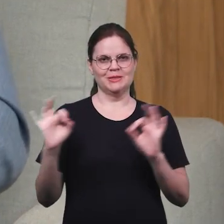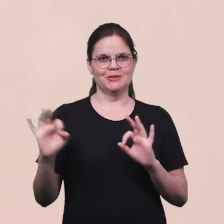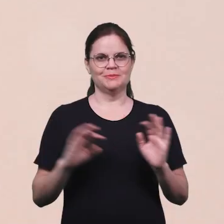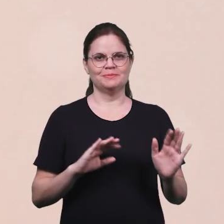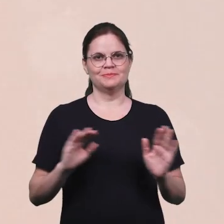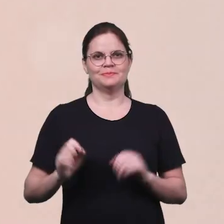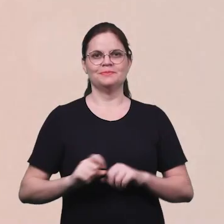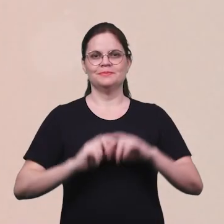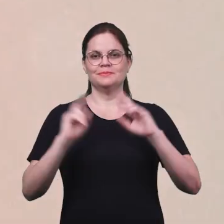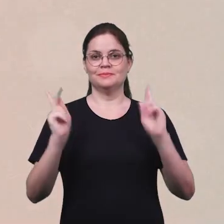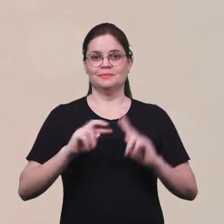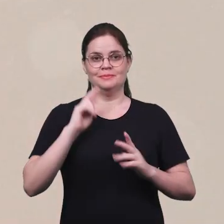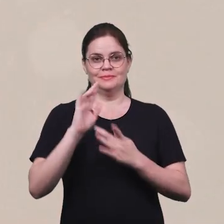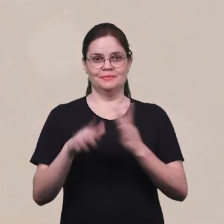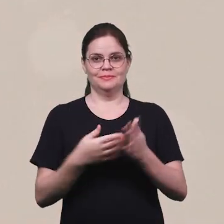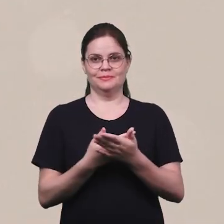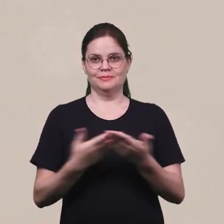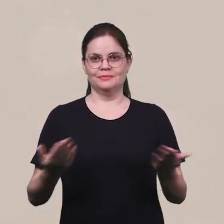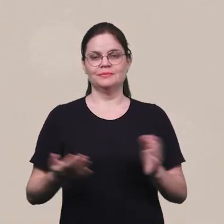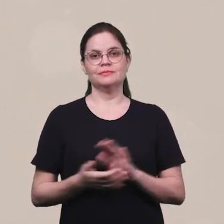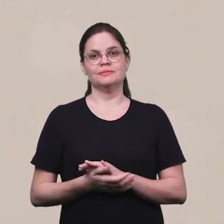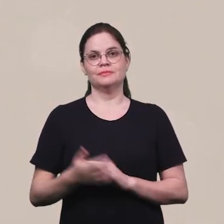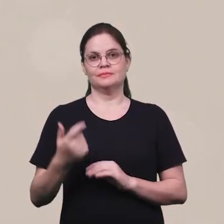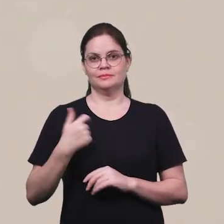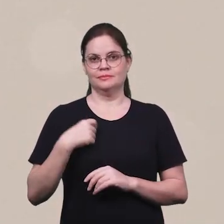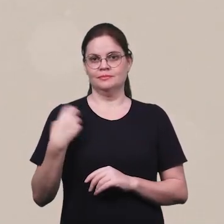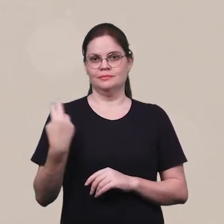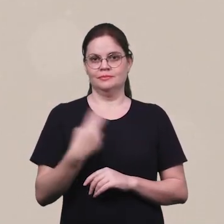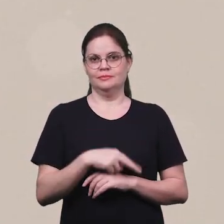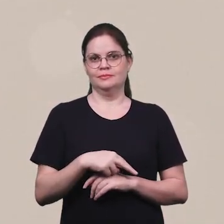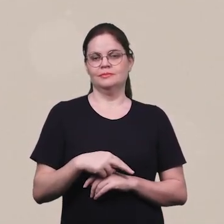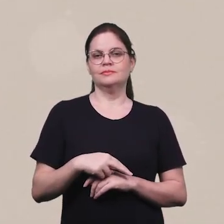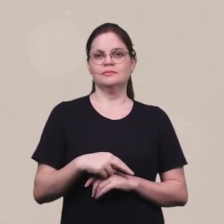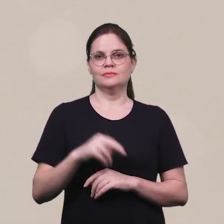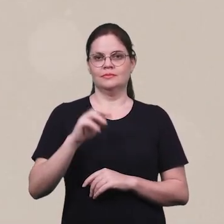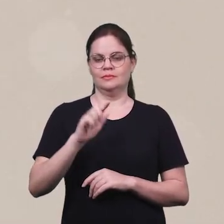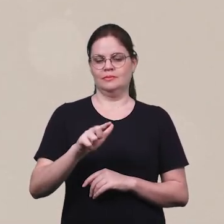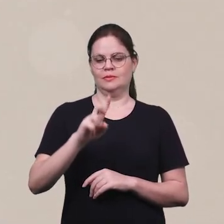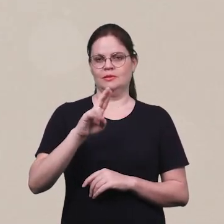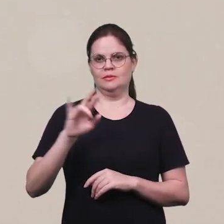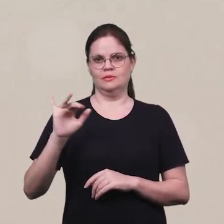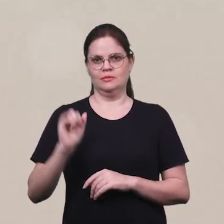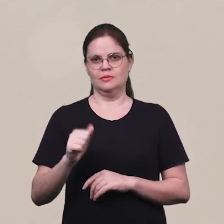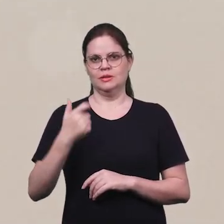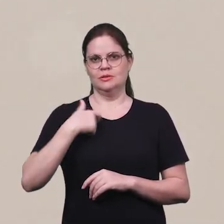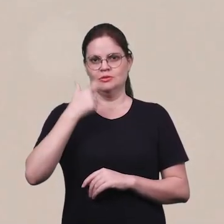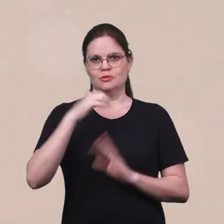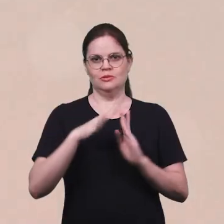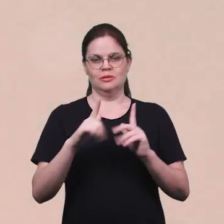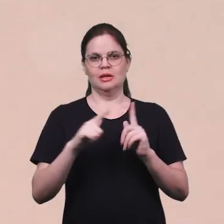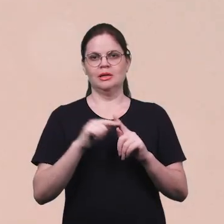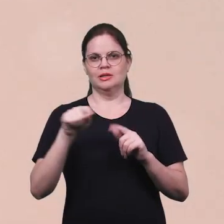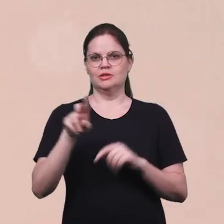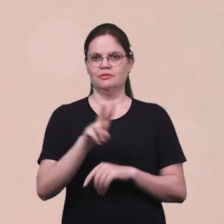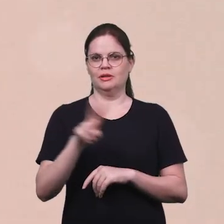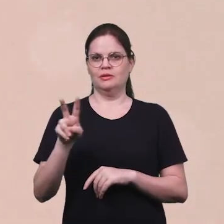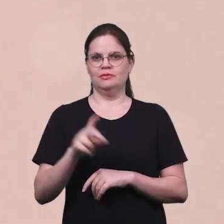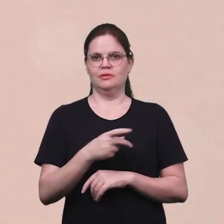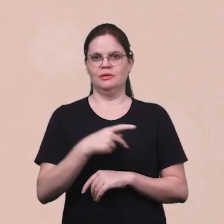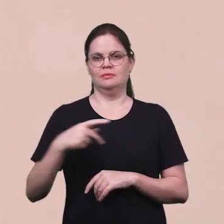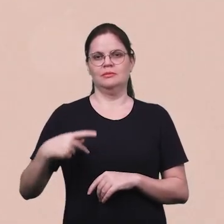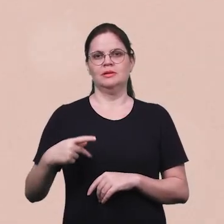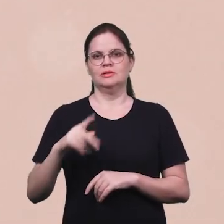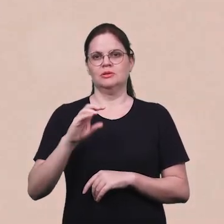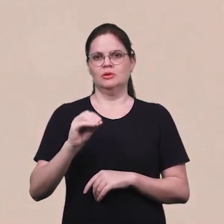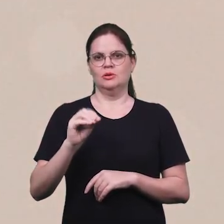ouvir. A paz do Senhor Jesus, eu sou da igreja de Santa Mônica 2, no ministério do